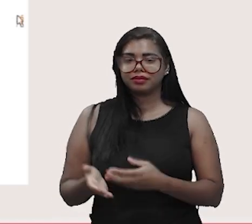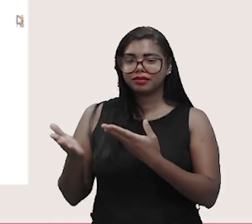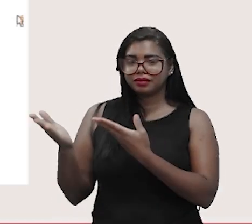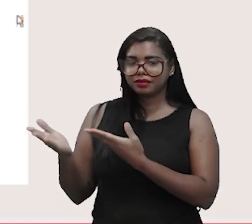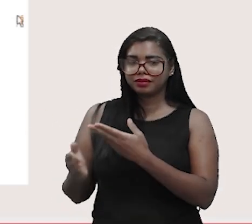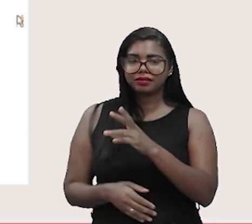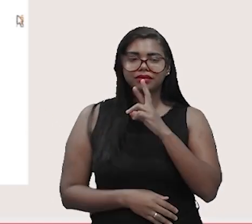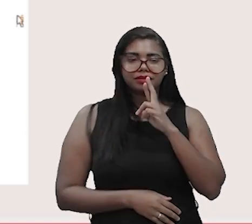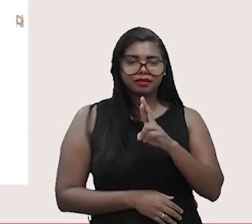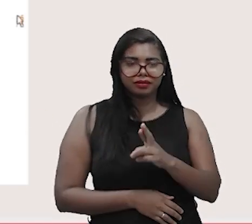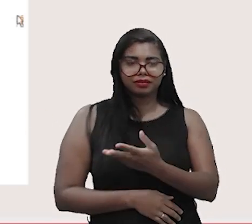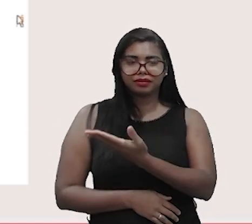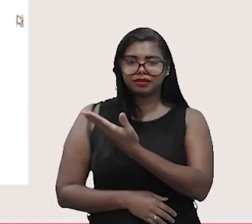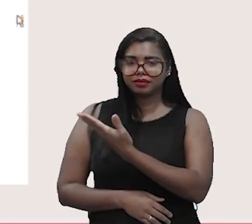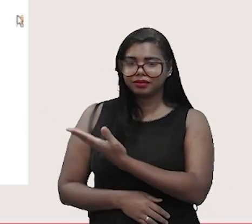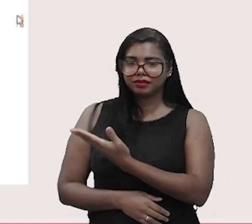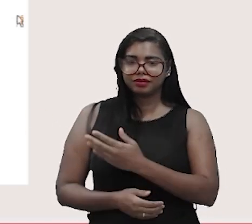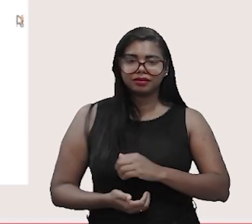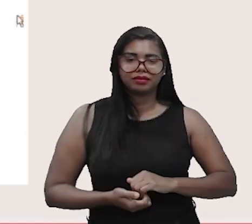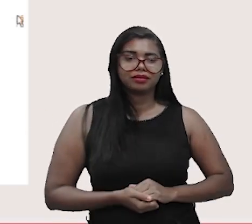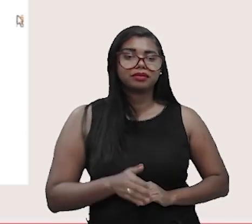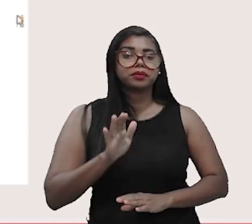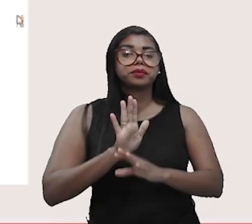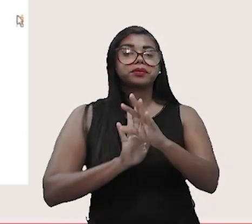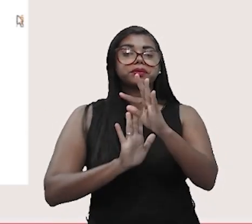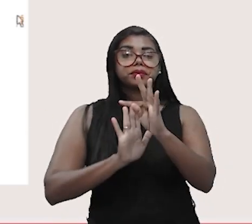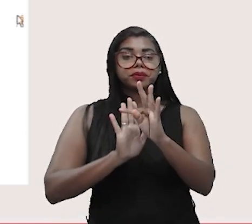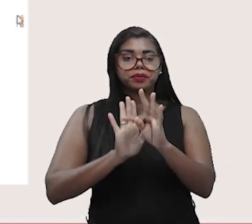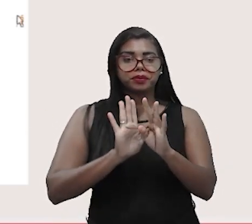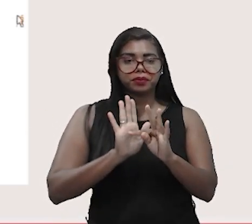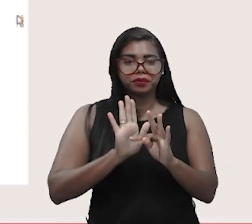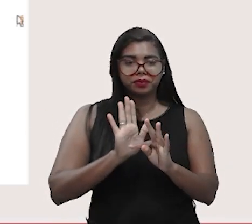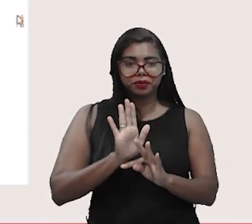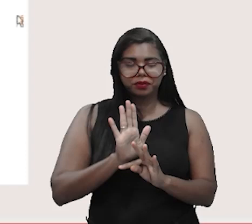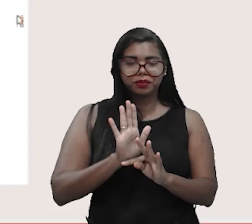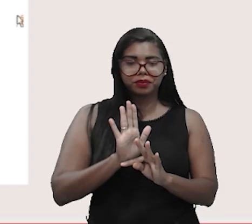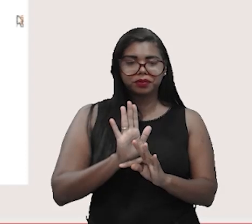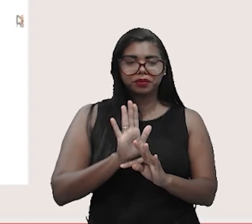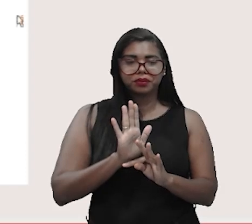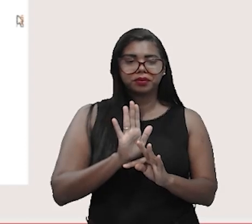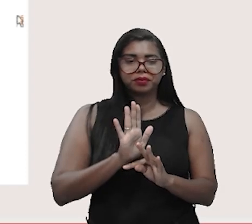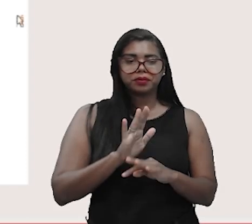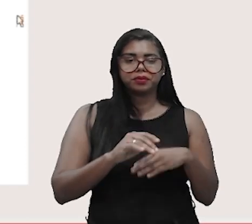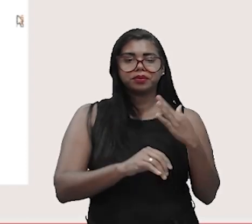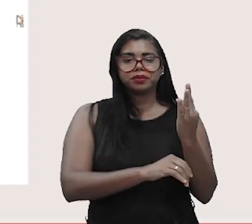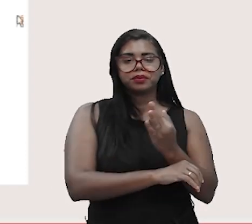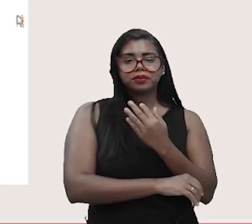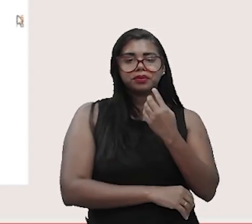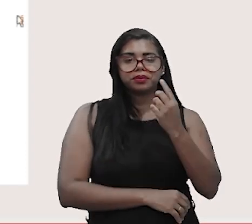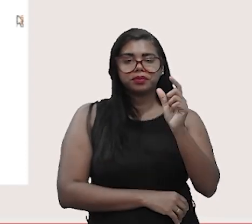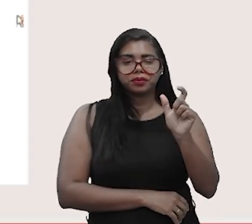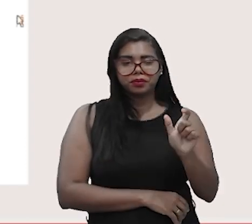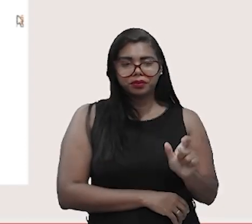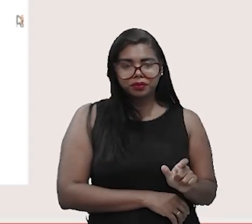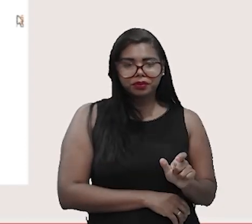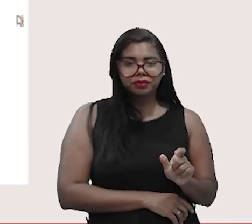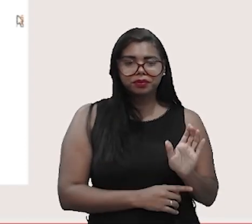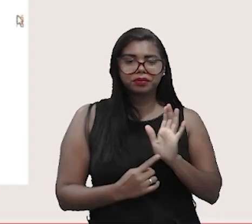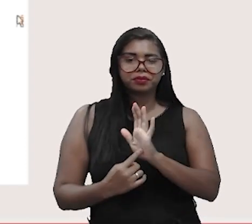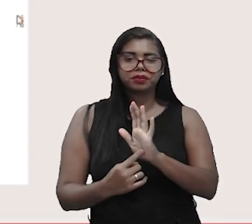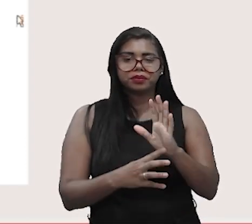comando. Então, quando ele diz, nesse texto, o uso da norma padrão defendido por um dos personagens torna-se inadequado em razão